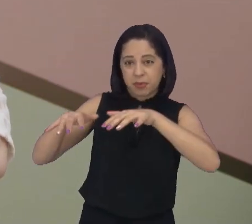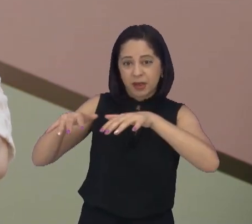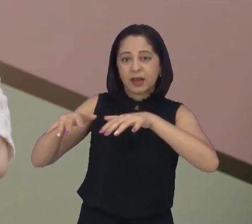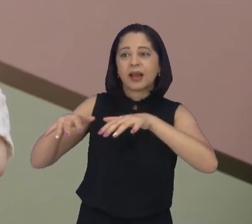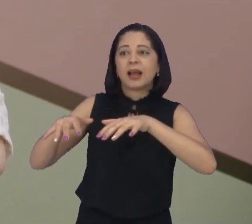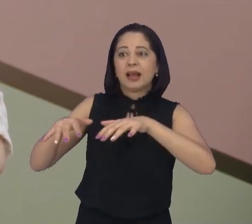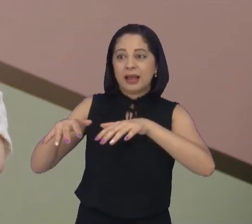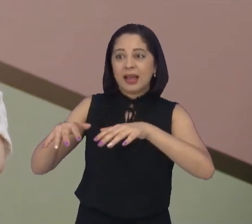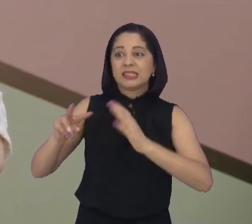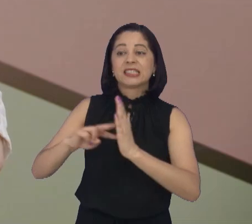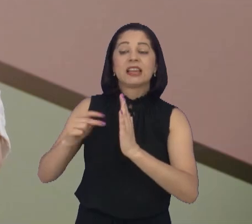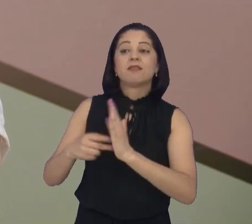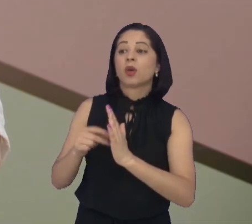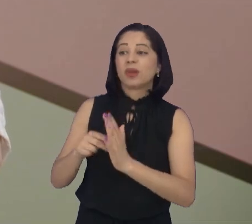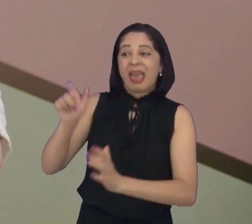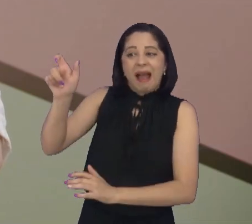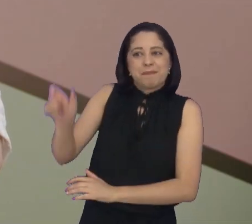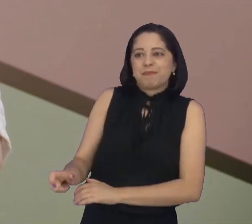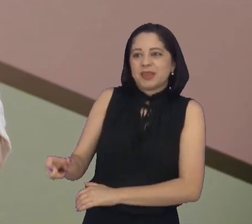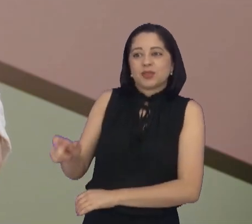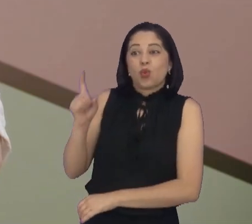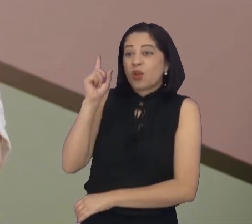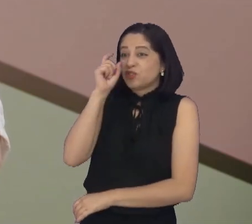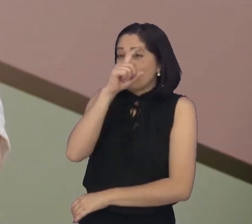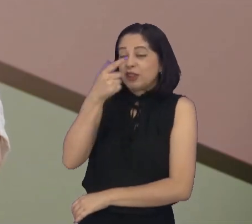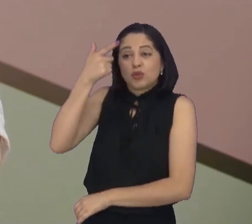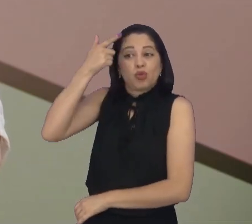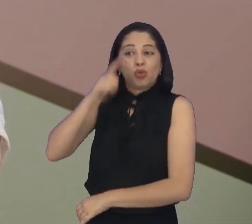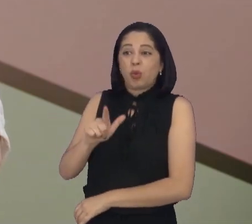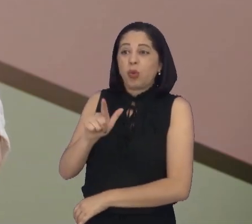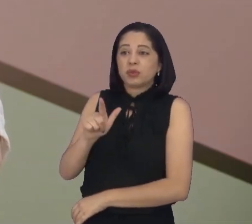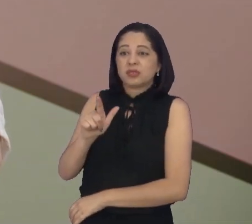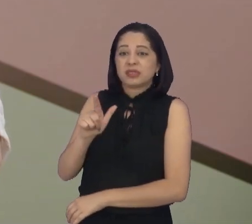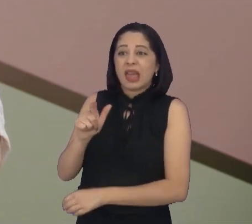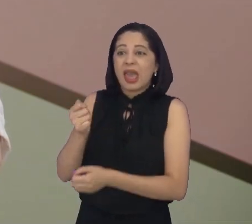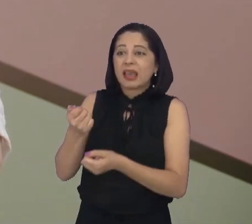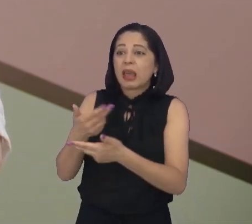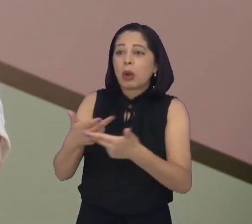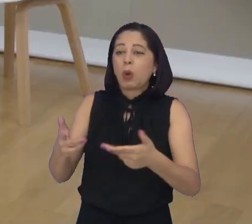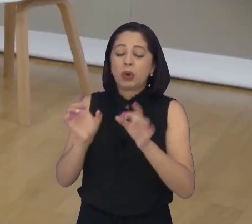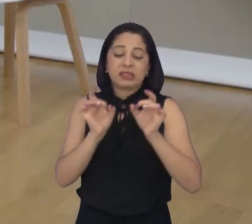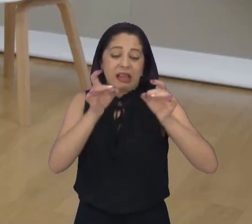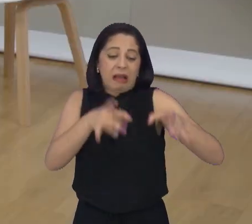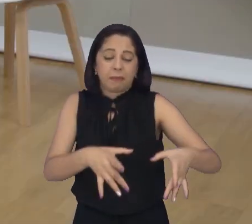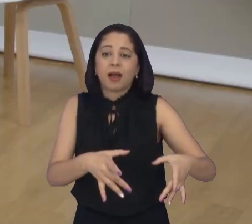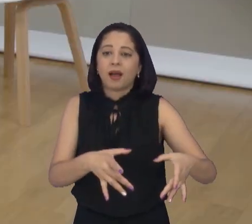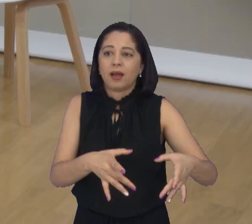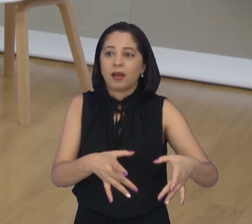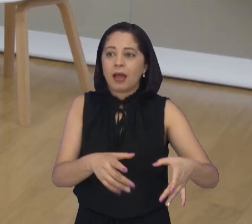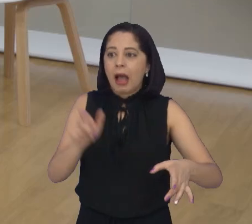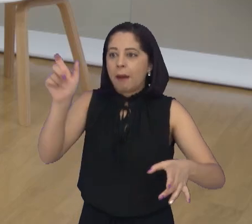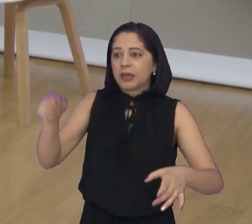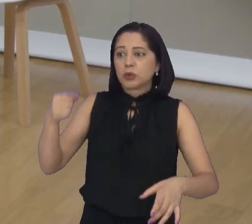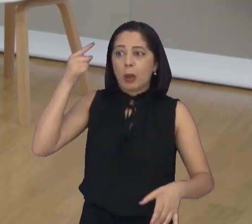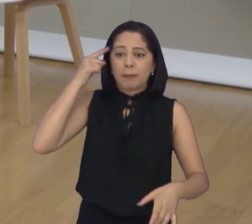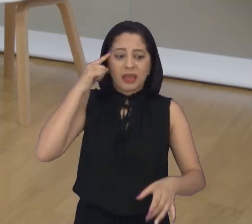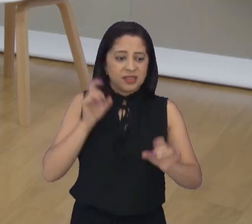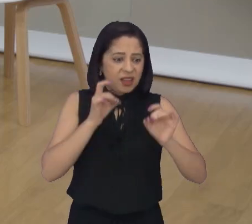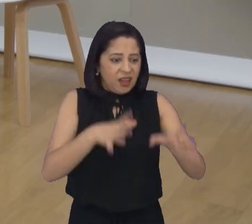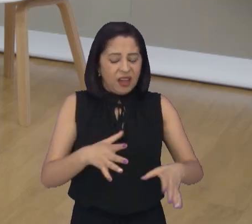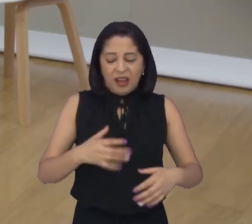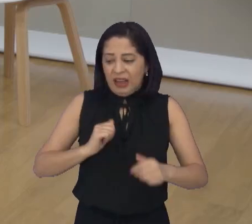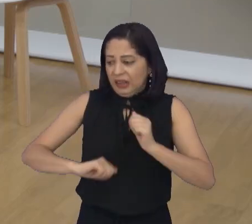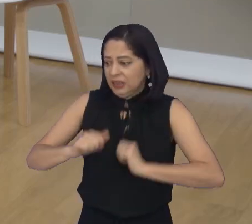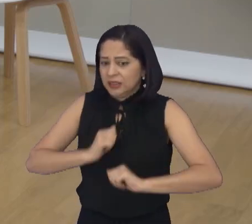extrema dificuldade que a pessoa tem em se desfazer, né, dos objetos. Então, só da pessoa pensar em se desfazer, isso já causa